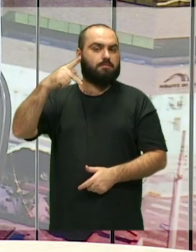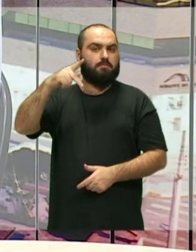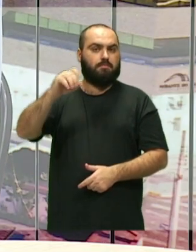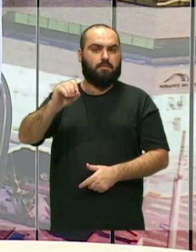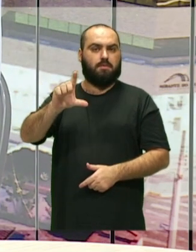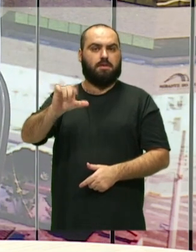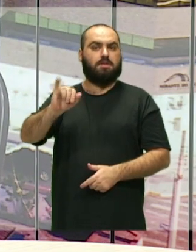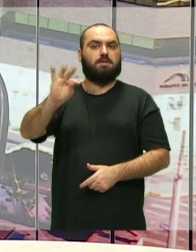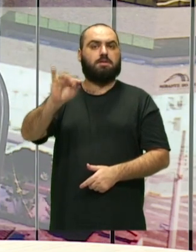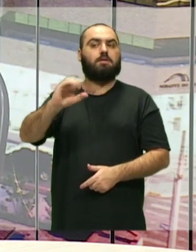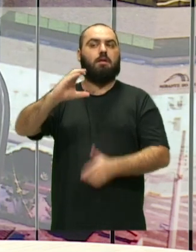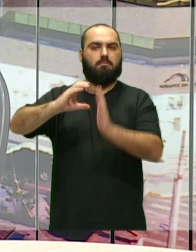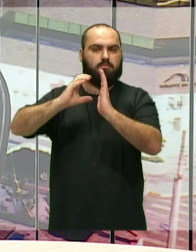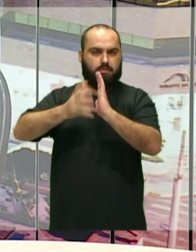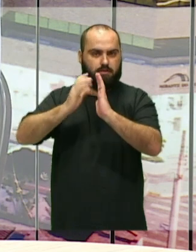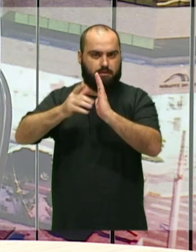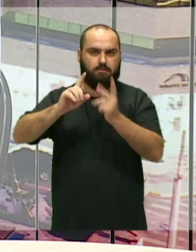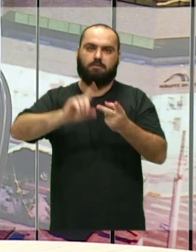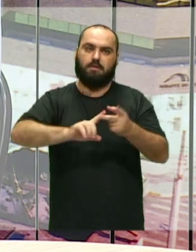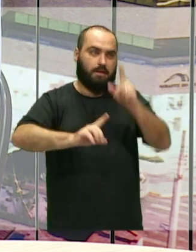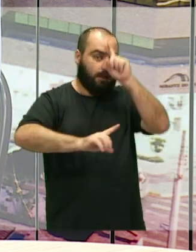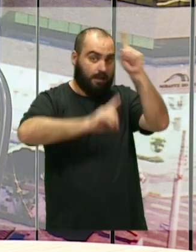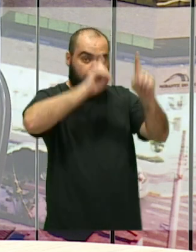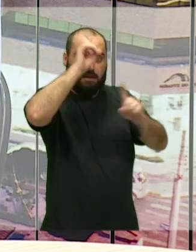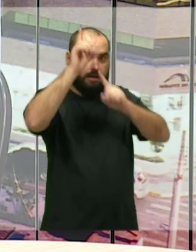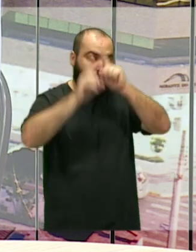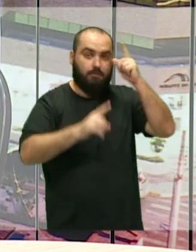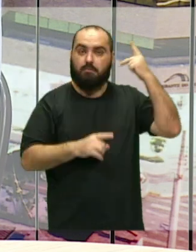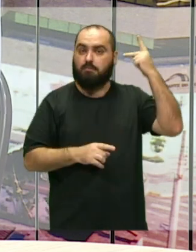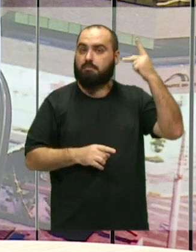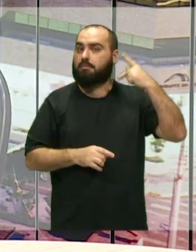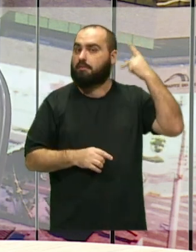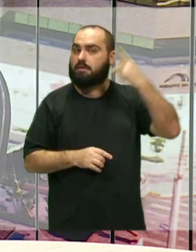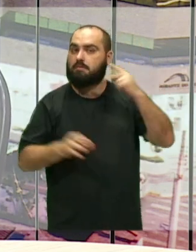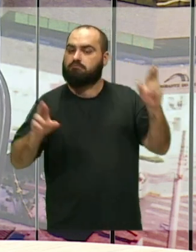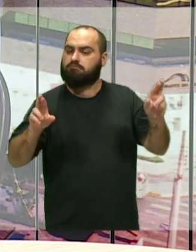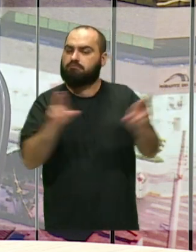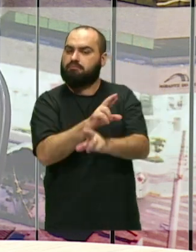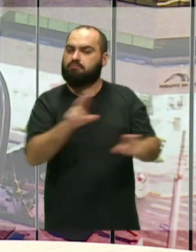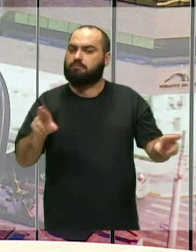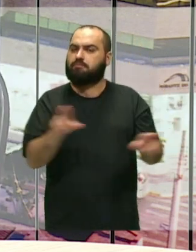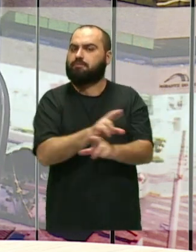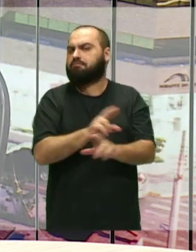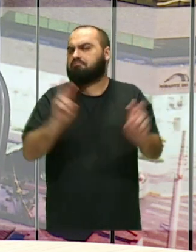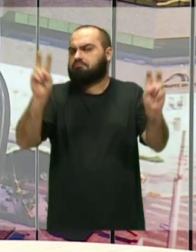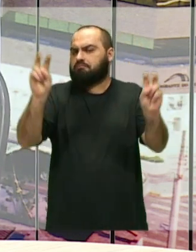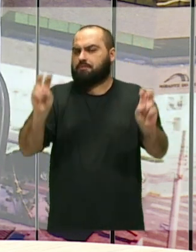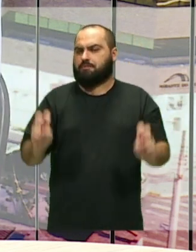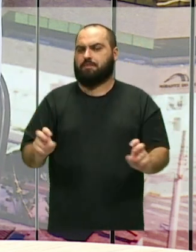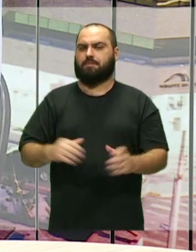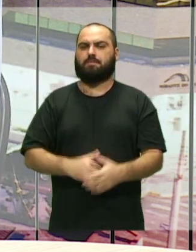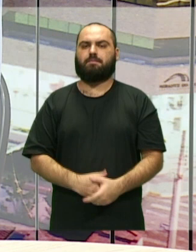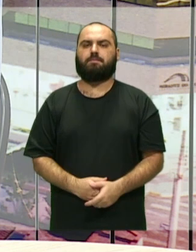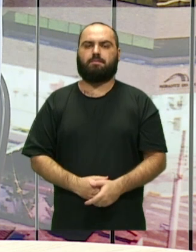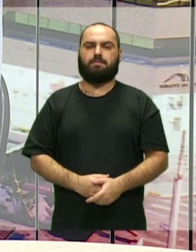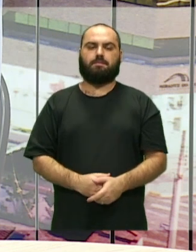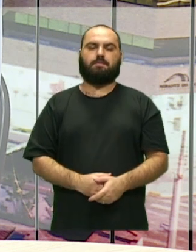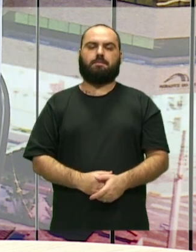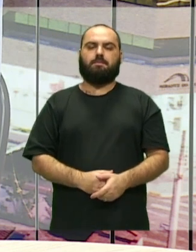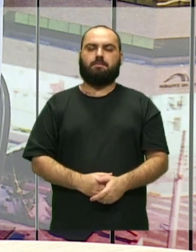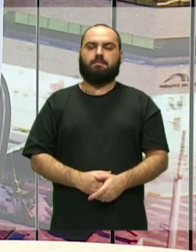partidária ou e também a ideia da política dos relacionamentos humanos vamos trazer não linguajar mais popular né